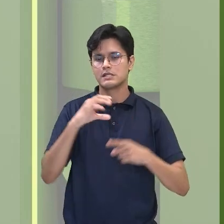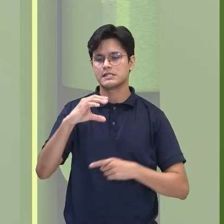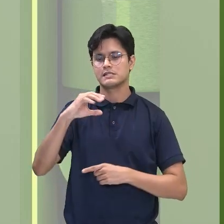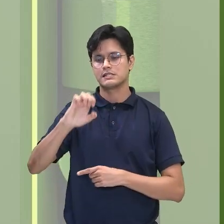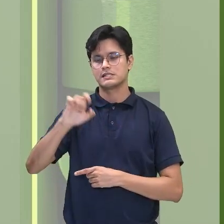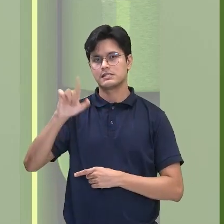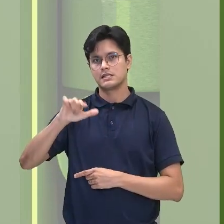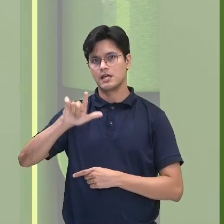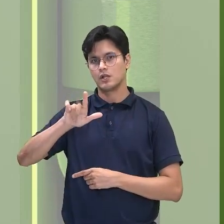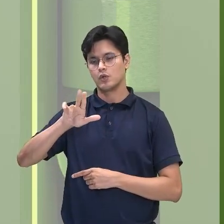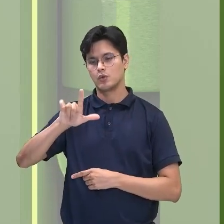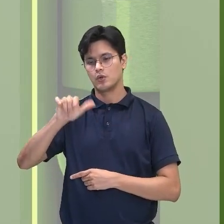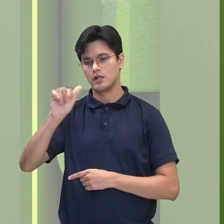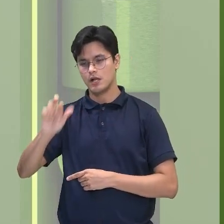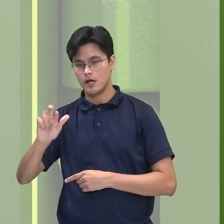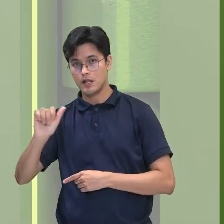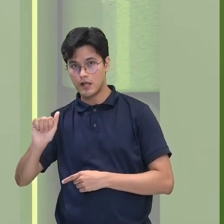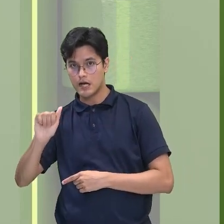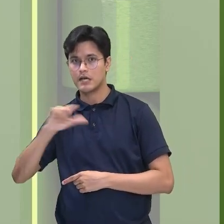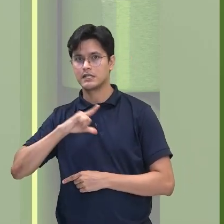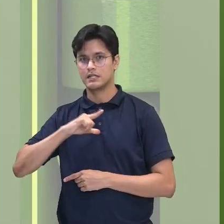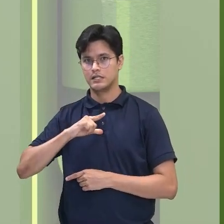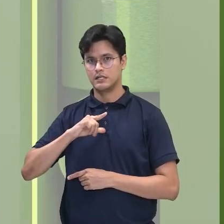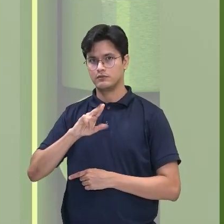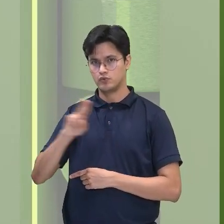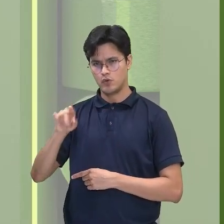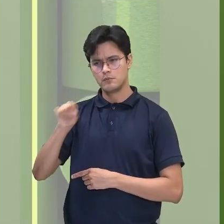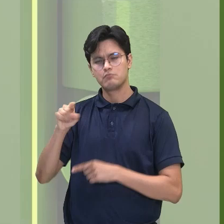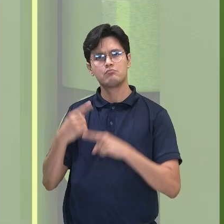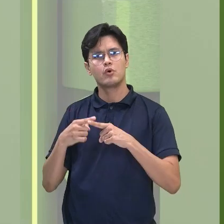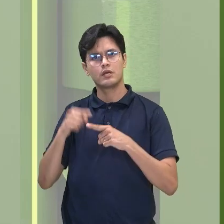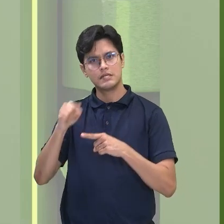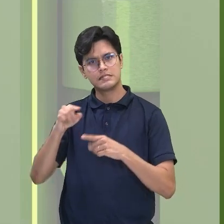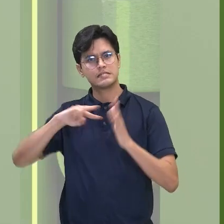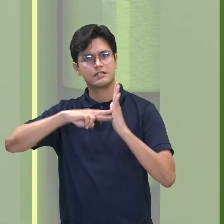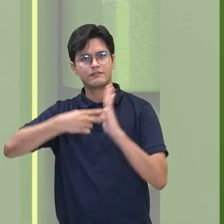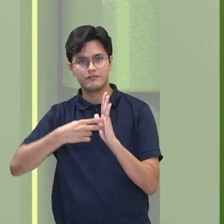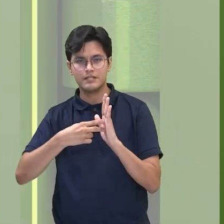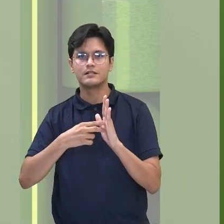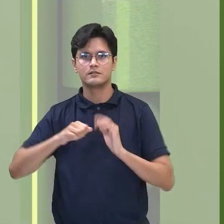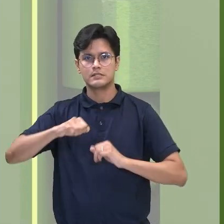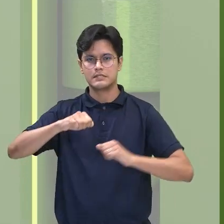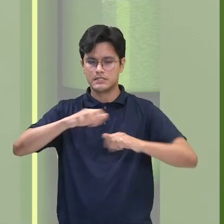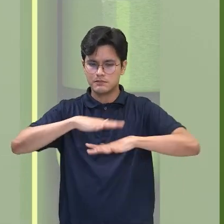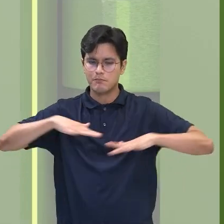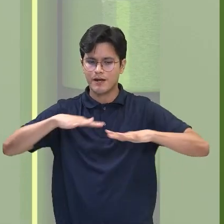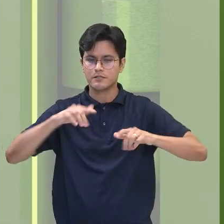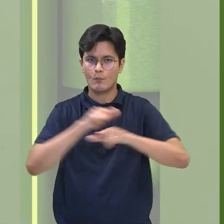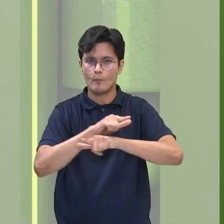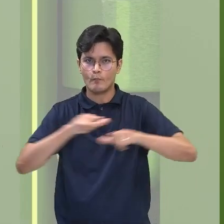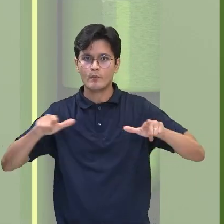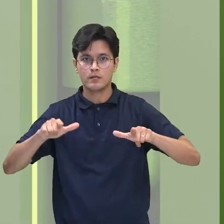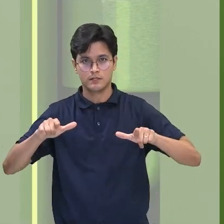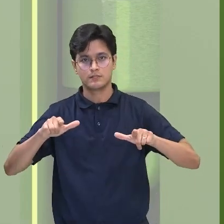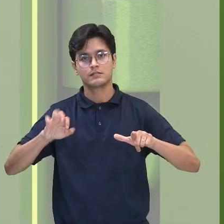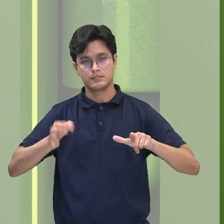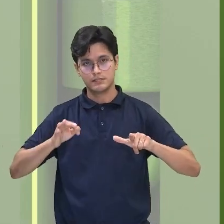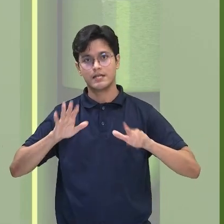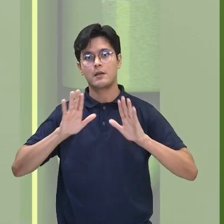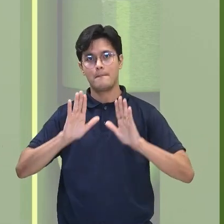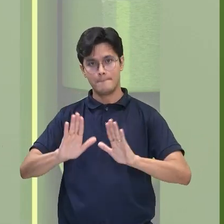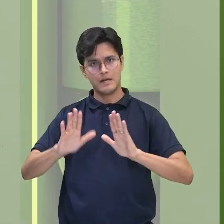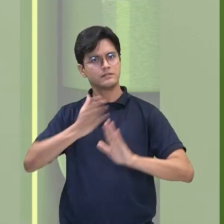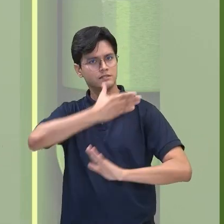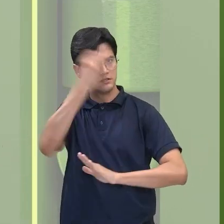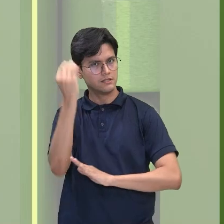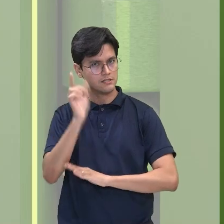vazio, mas o mérito é dele, a descoberta dele, e manteve-se o nome célula para a unidade funcional. Mas não esqueçam,